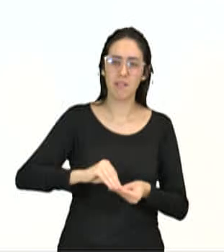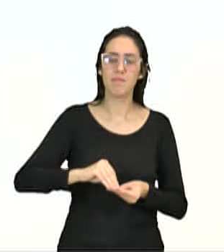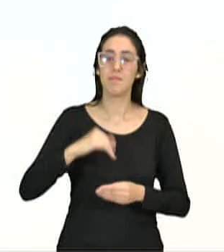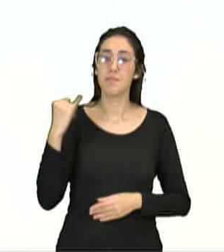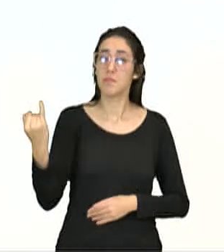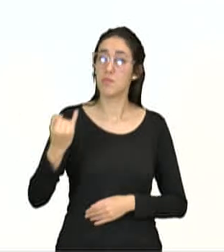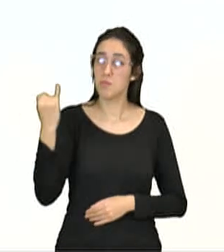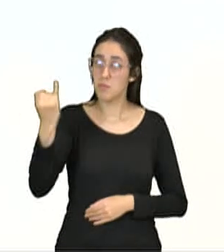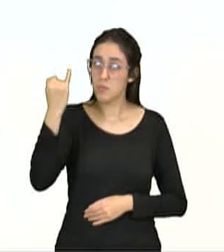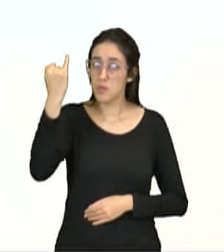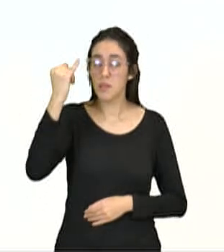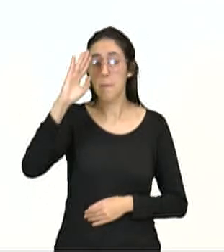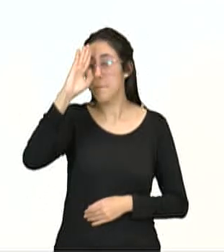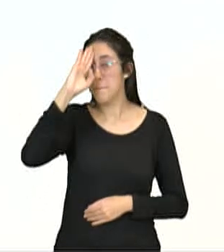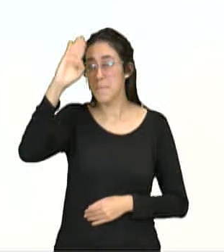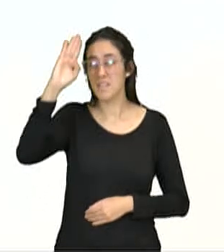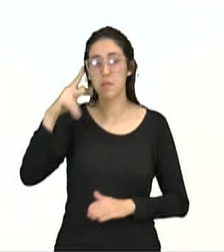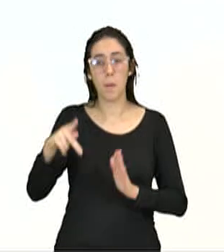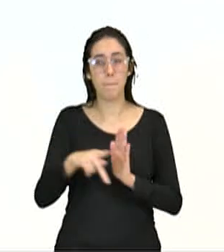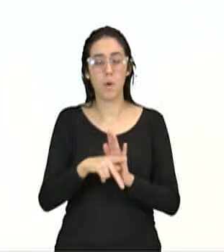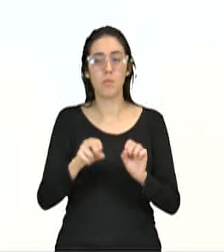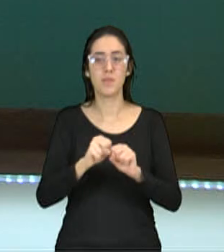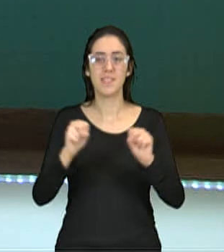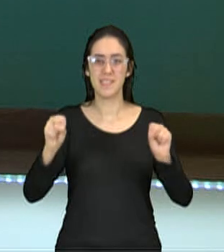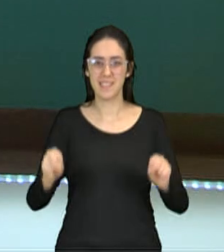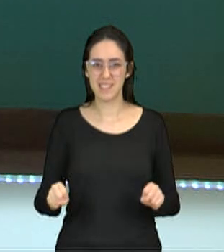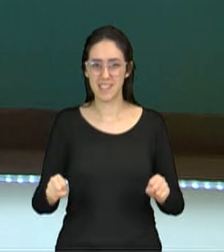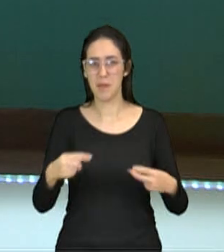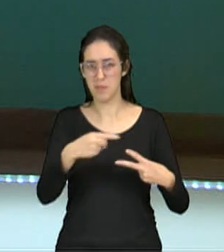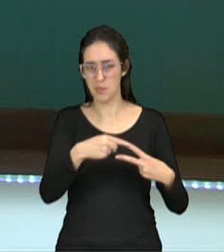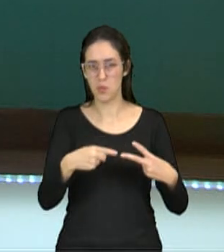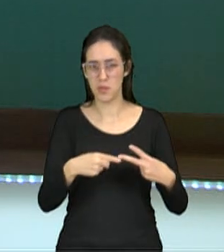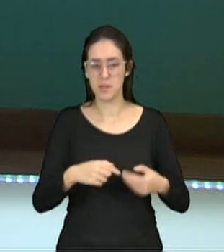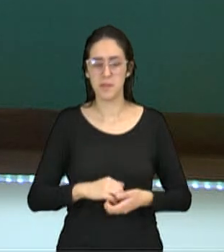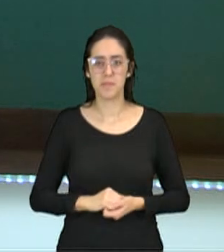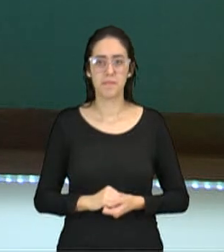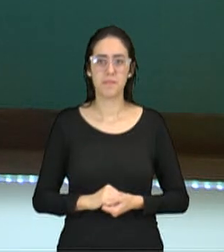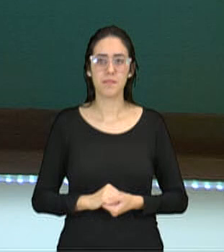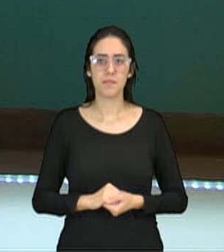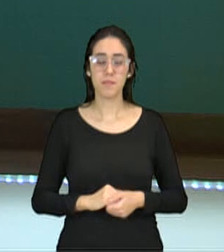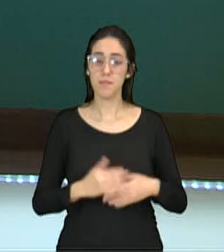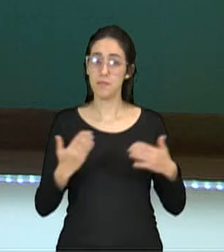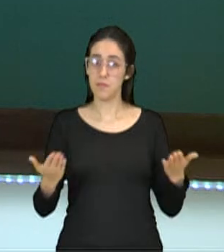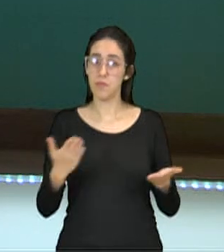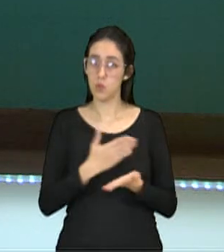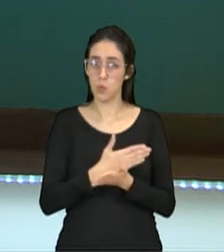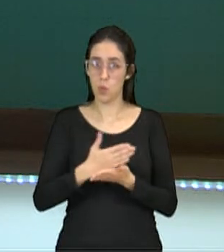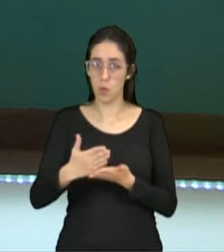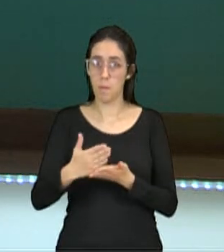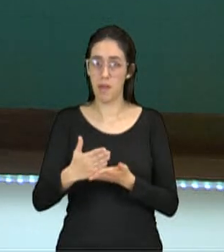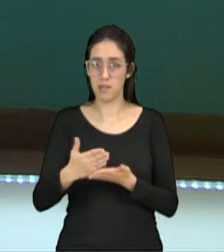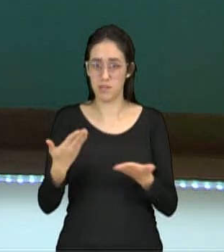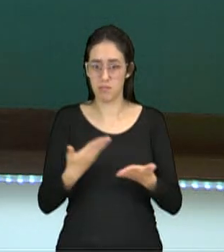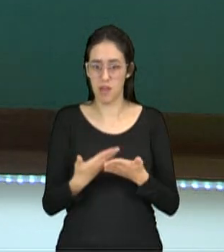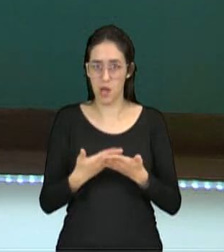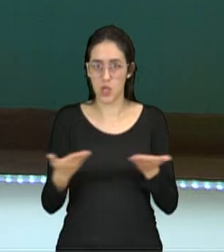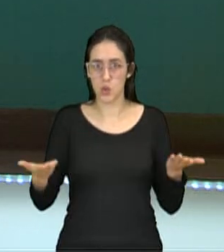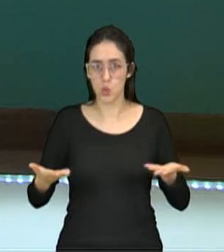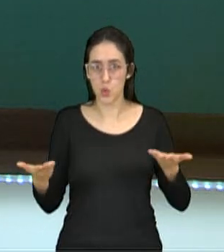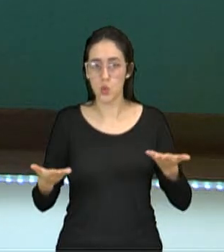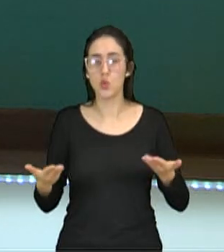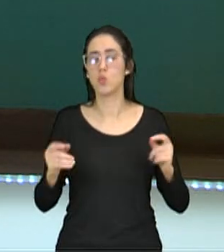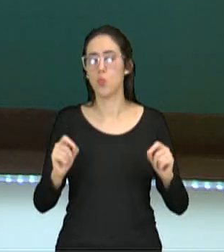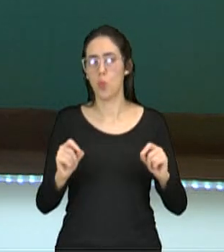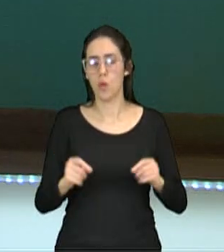e as principais estruturas destes dois sistemas. Para a gente começar essa conversa, essa aula de